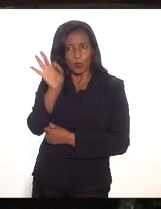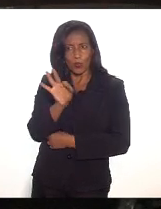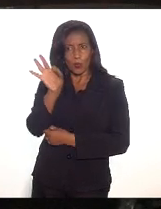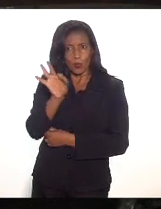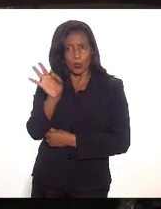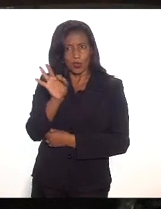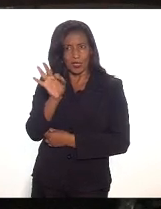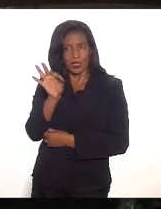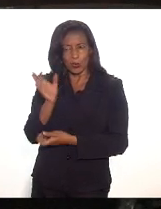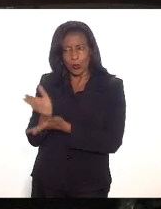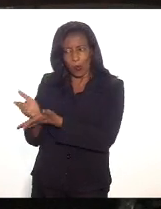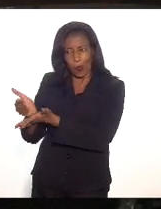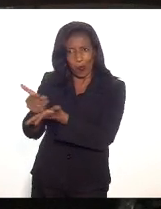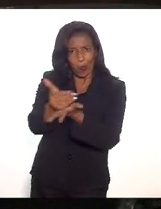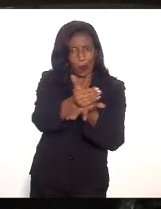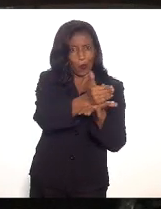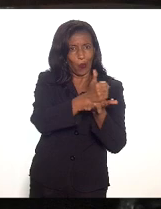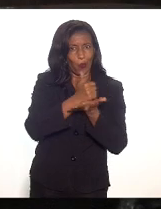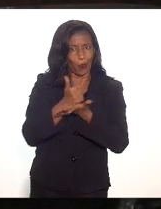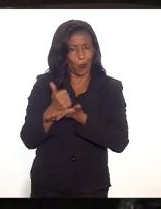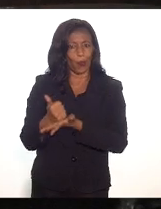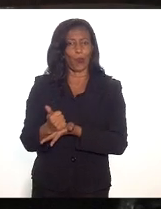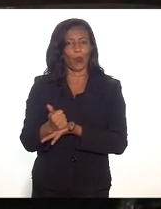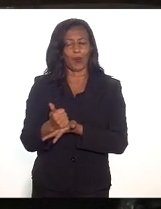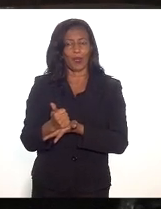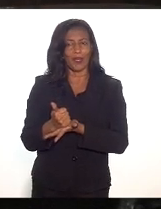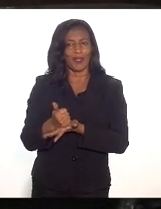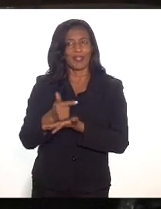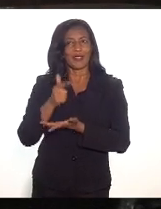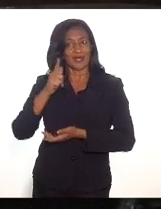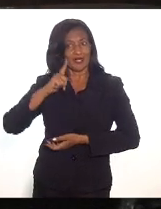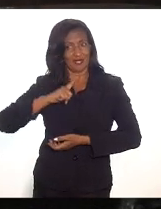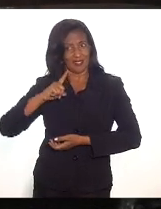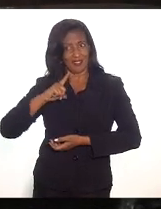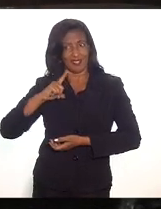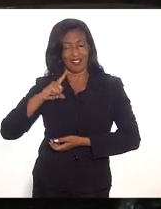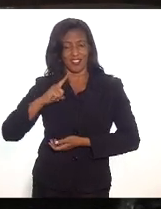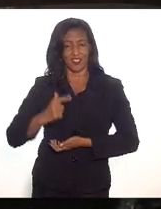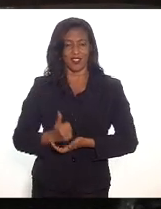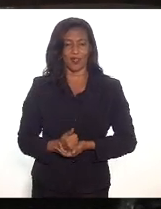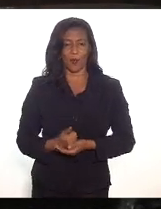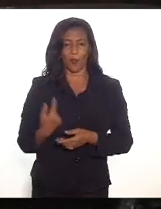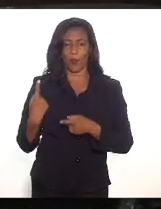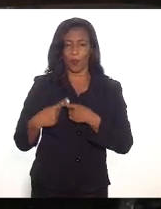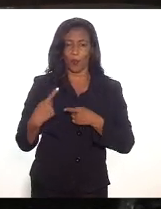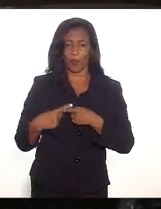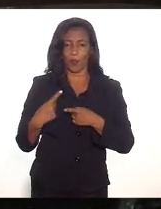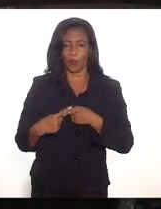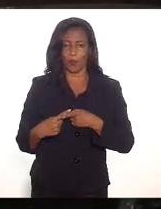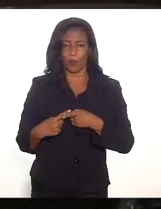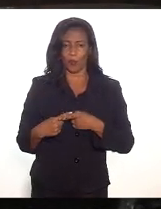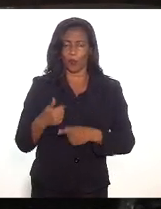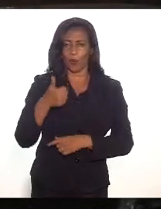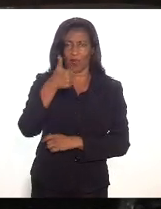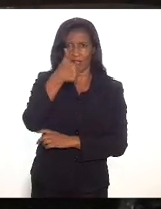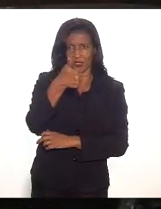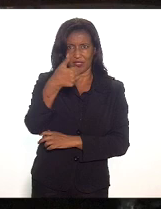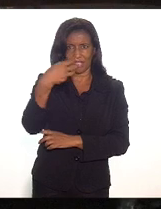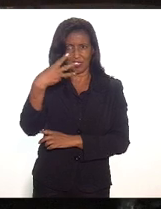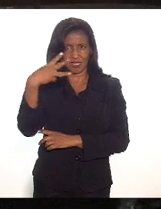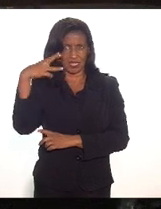50% dos recursos que ele arrecada anualmente aqui. Porque de